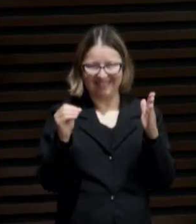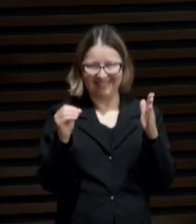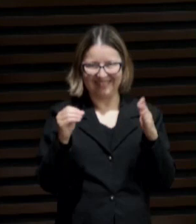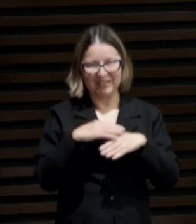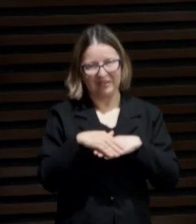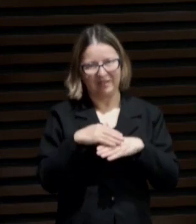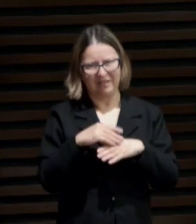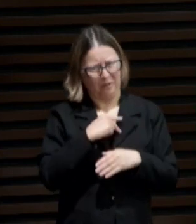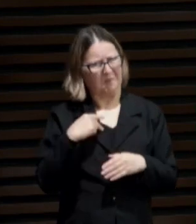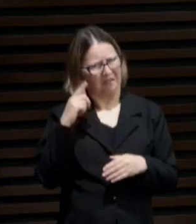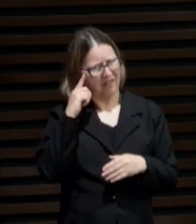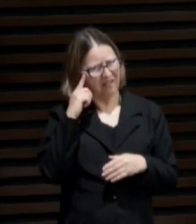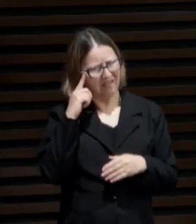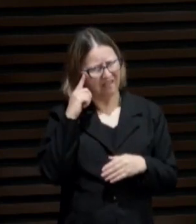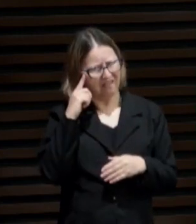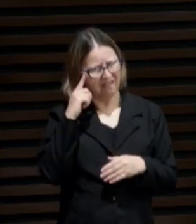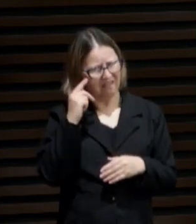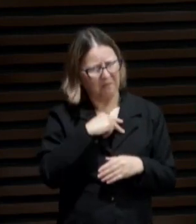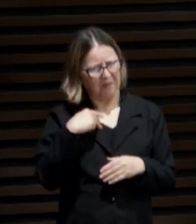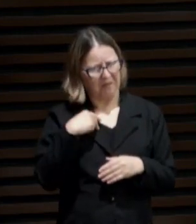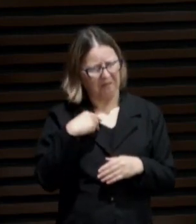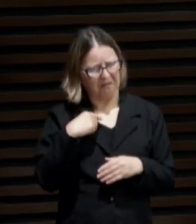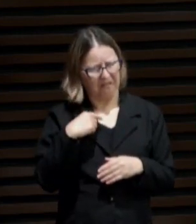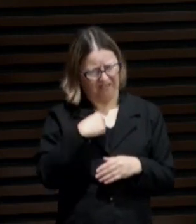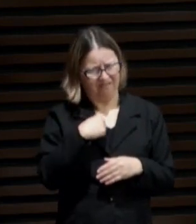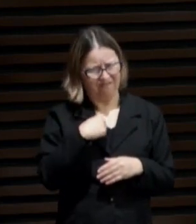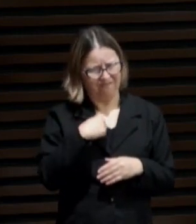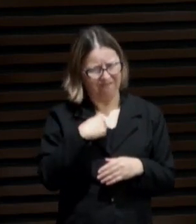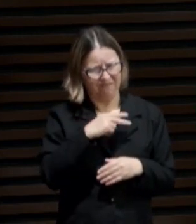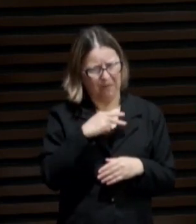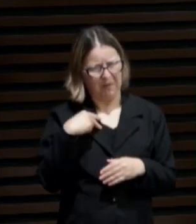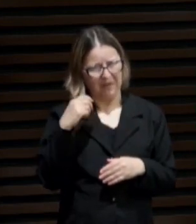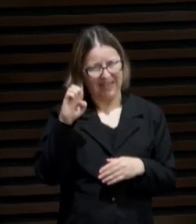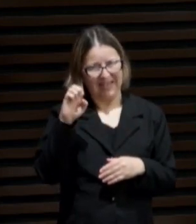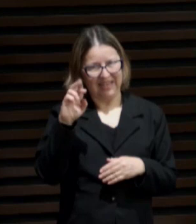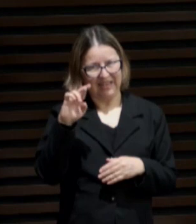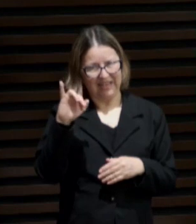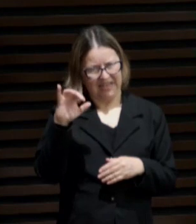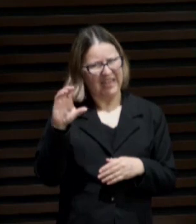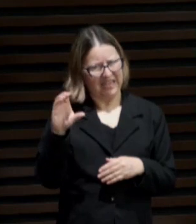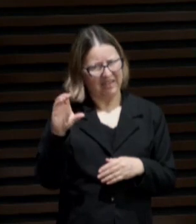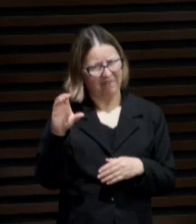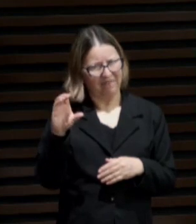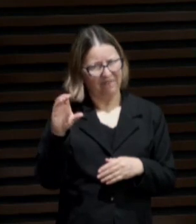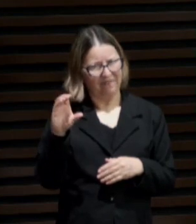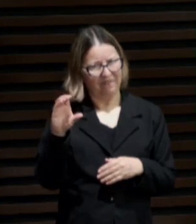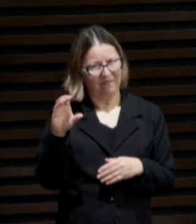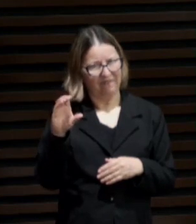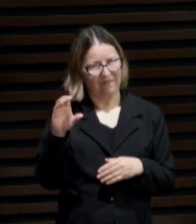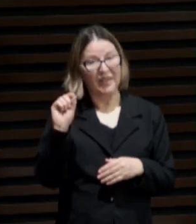Pastor Glênio? Pastor Maurício? Pastor Eric? Quem que tem que ser o nosso